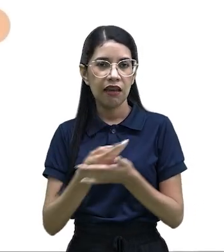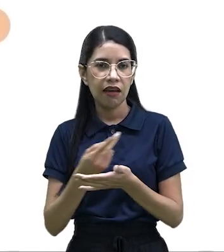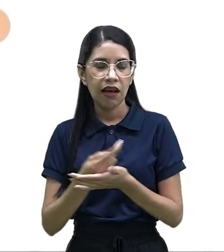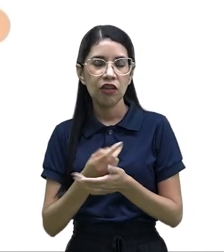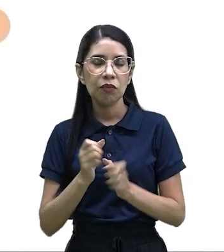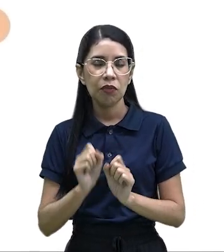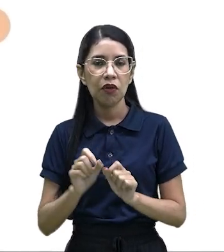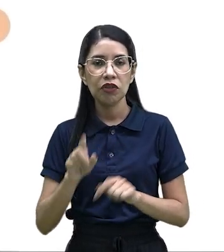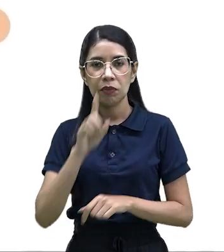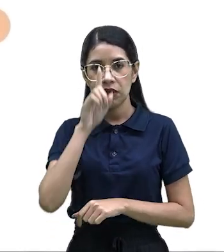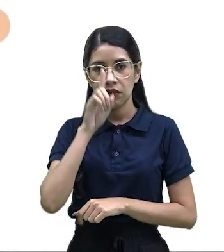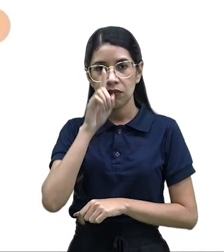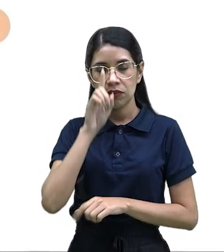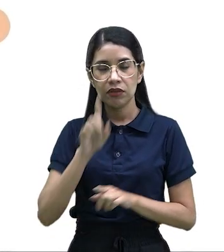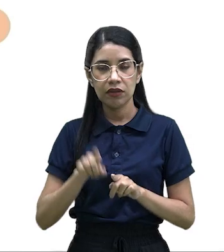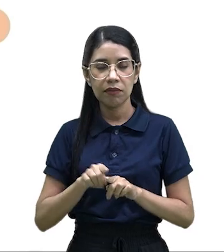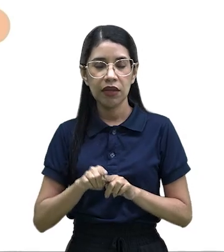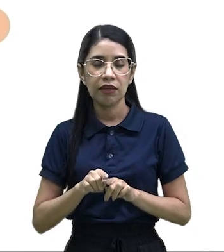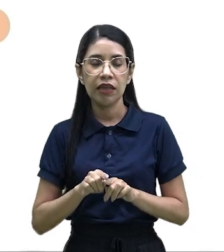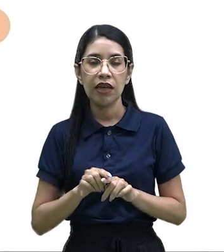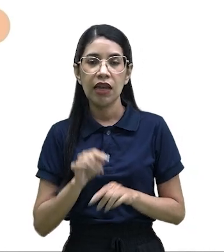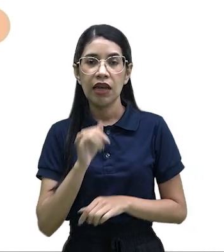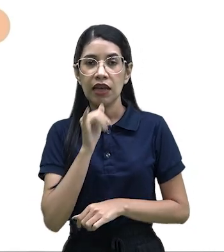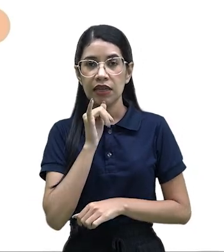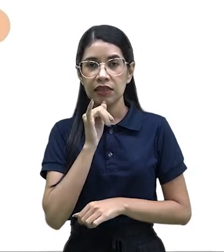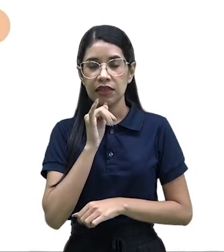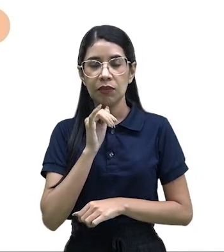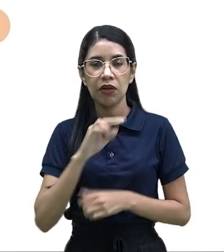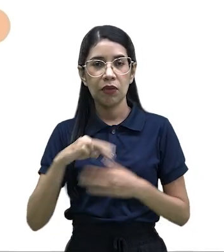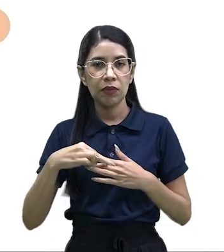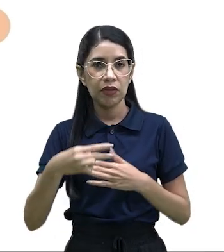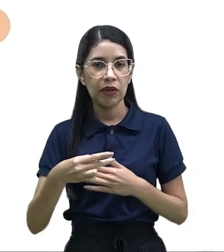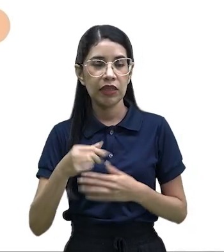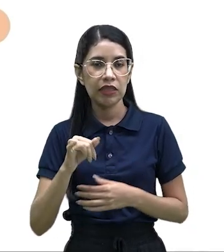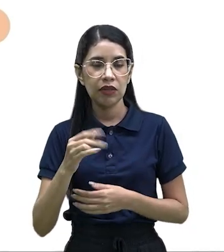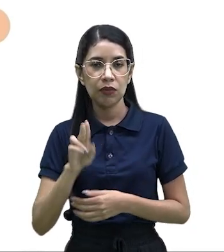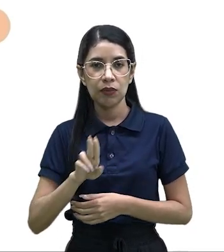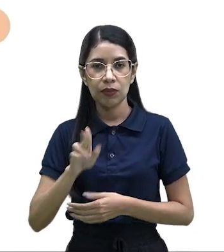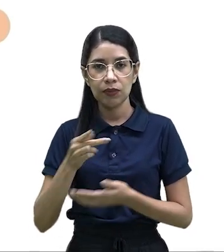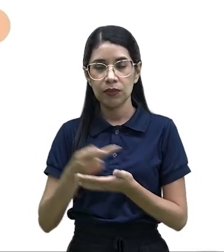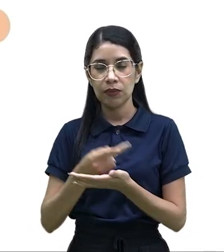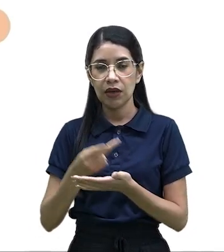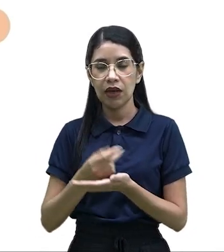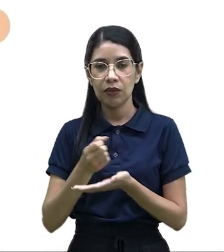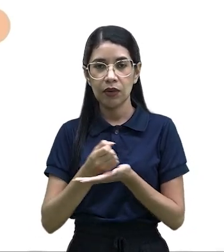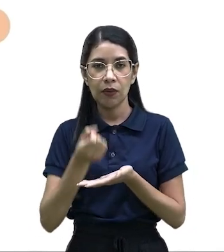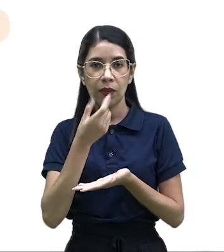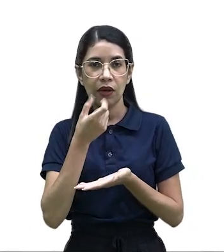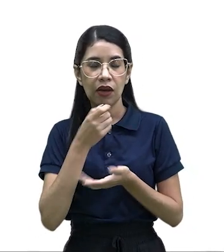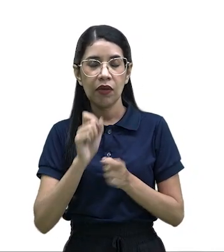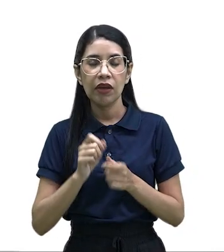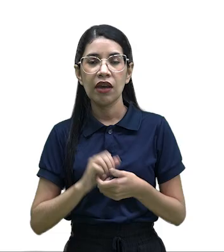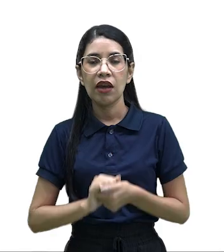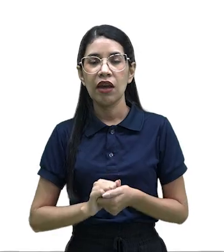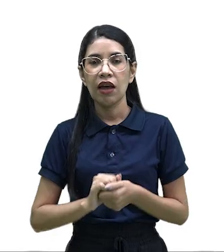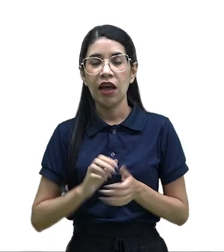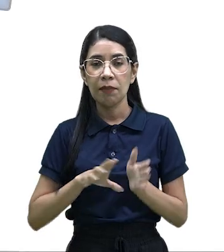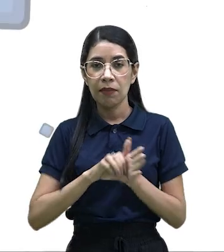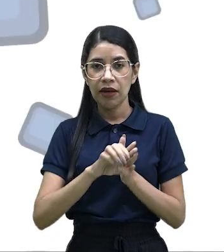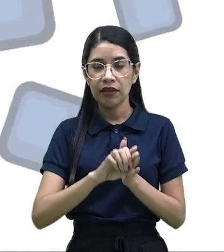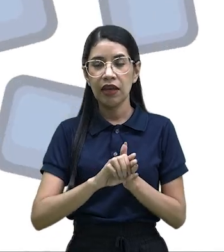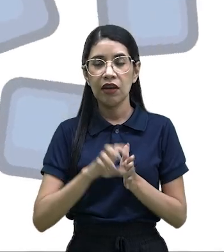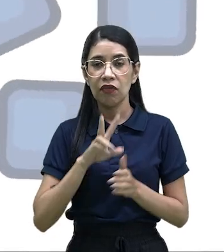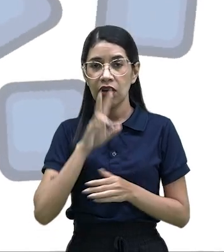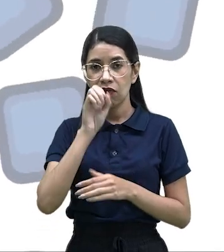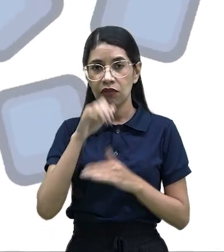pode ser muito ruim. Uma das principais consequências do uso inadequado de antibióticos é a resistência bacteriana.